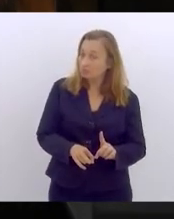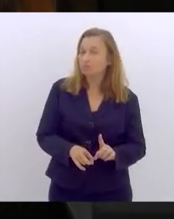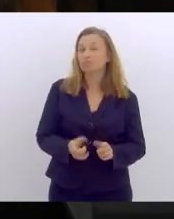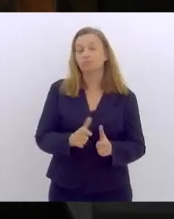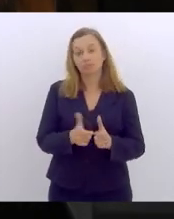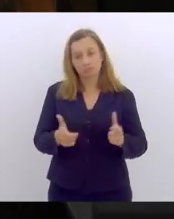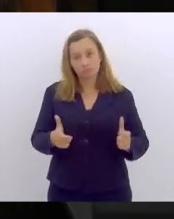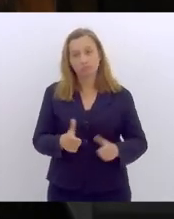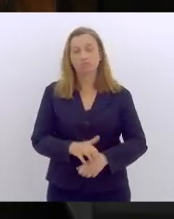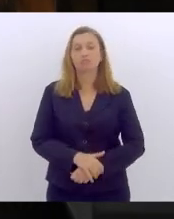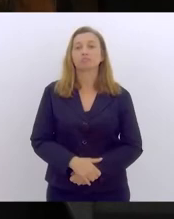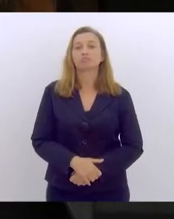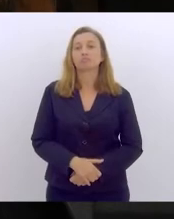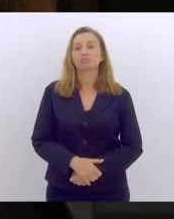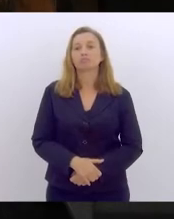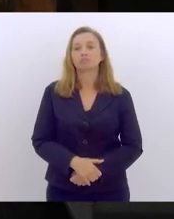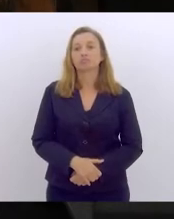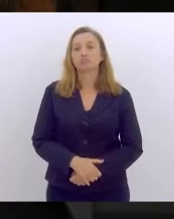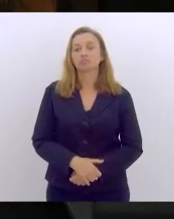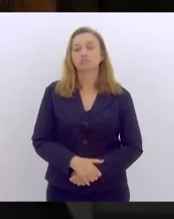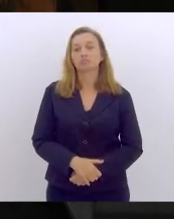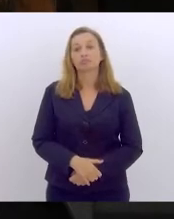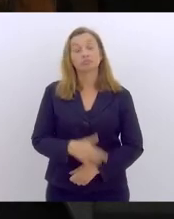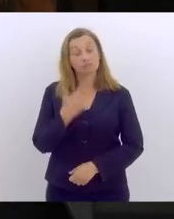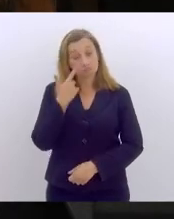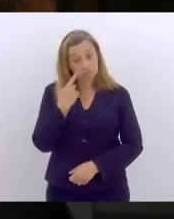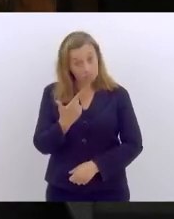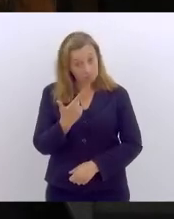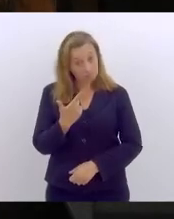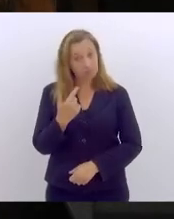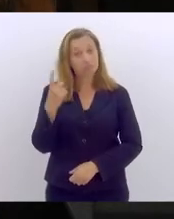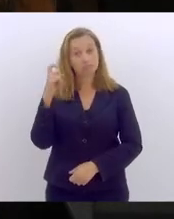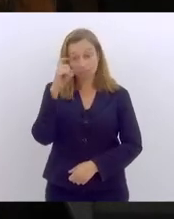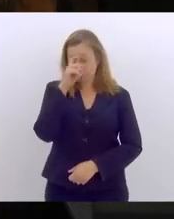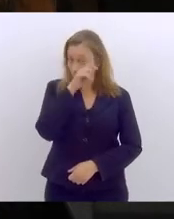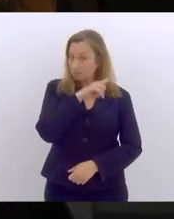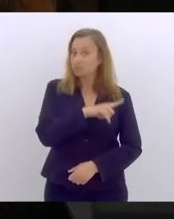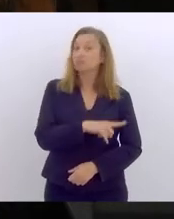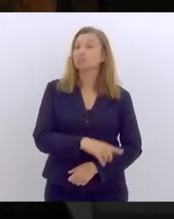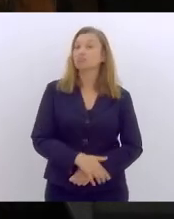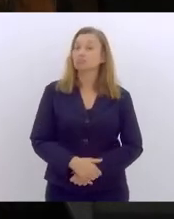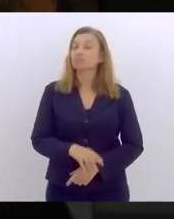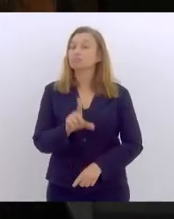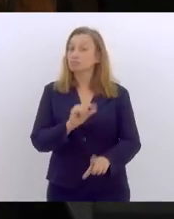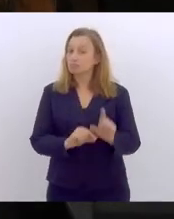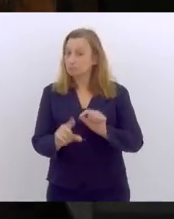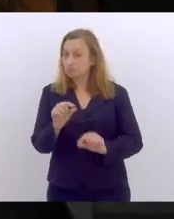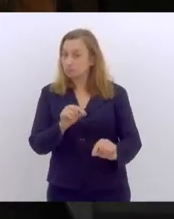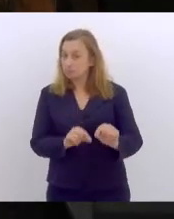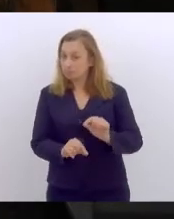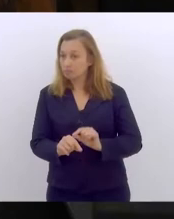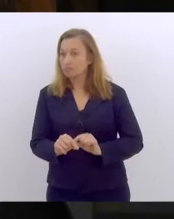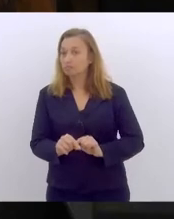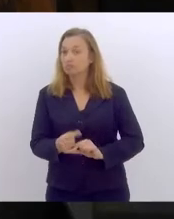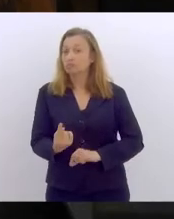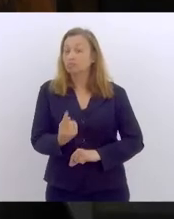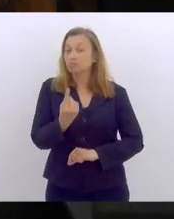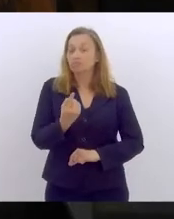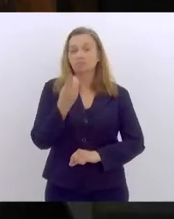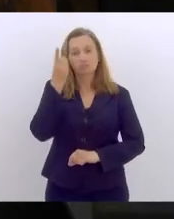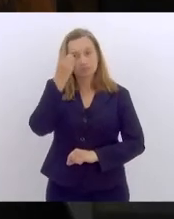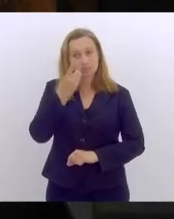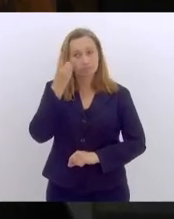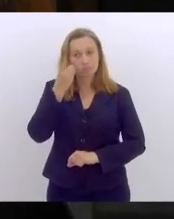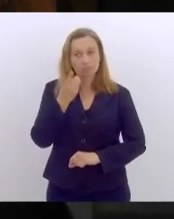muito grande. Veja como é muito difícil escolher um deputado